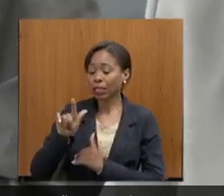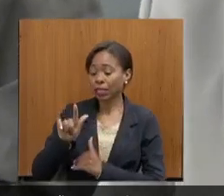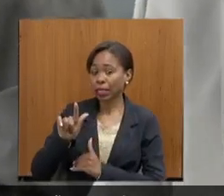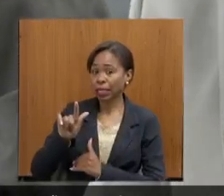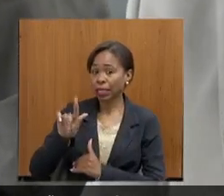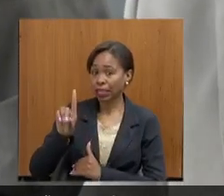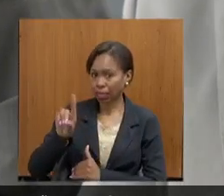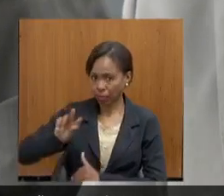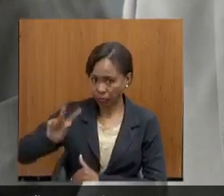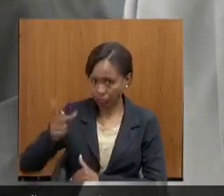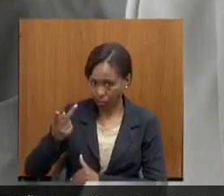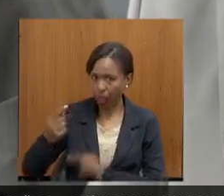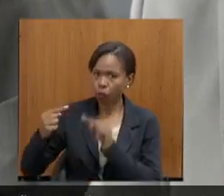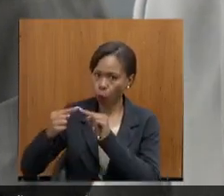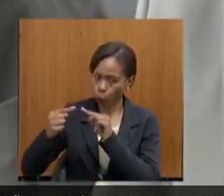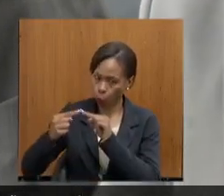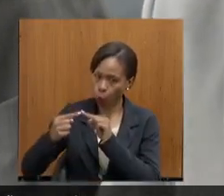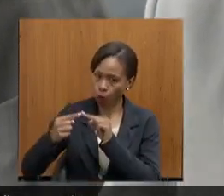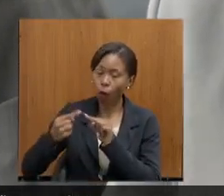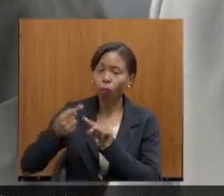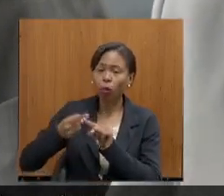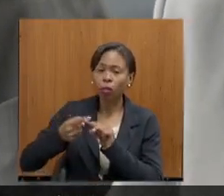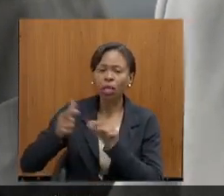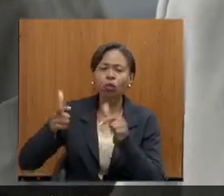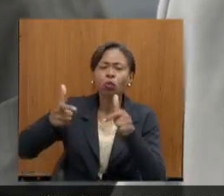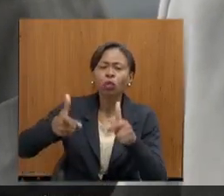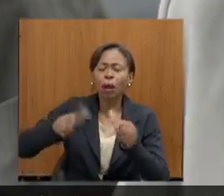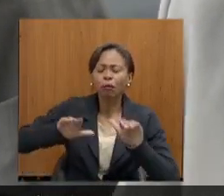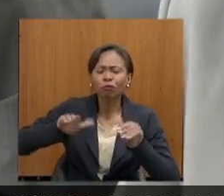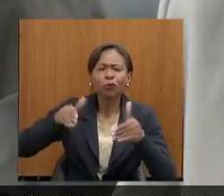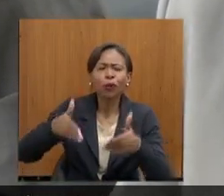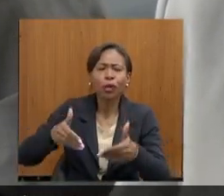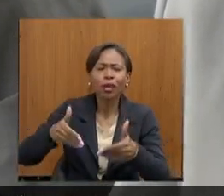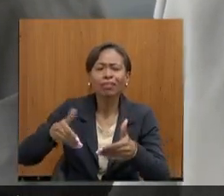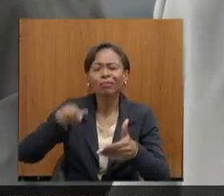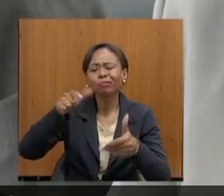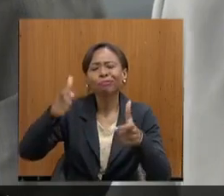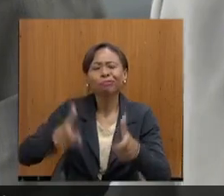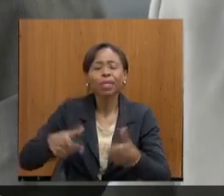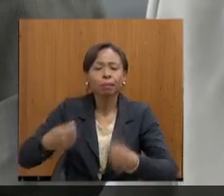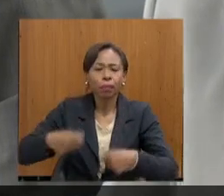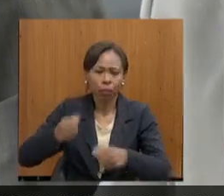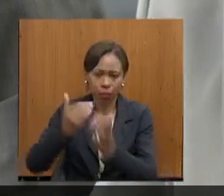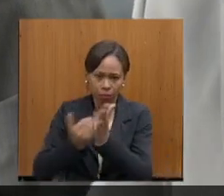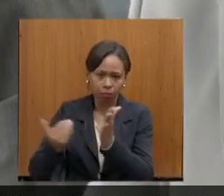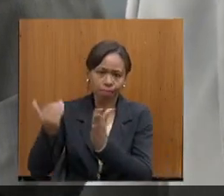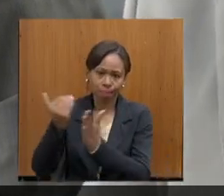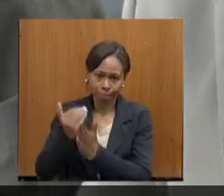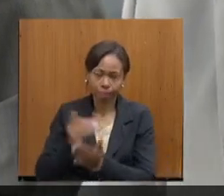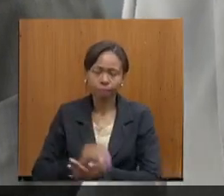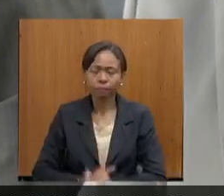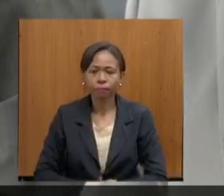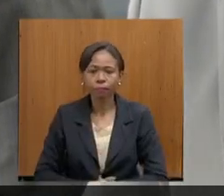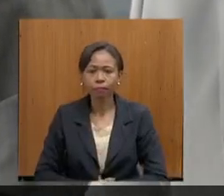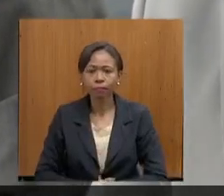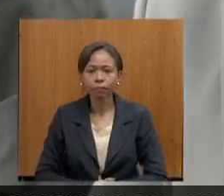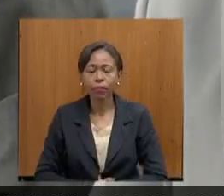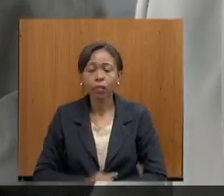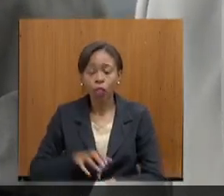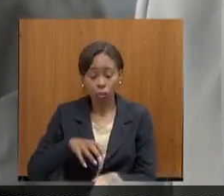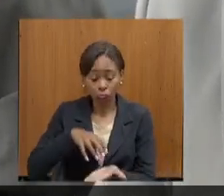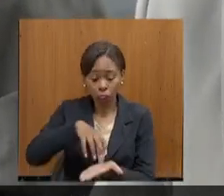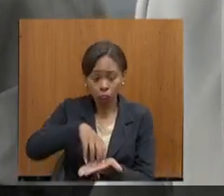concentrado sim nos locais que têm maior necessidade é sobre as subestações